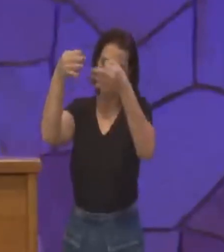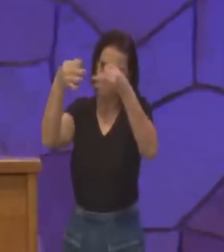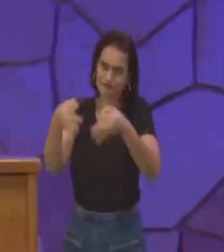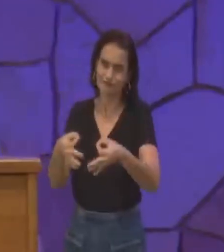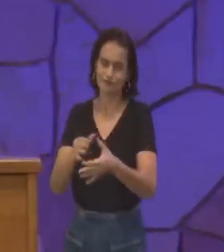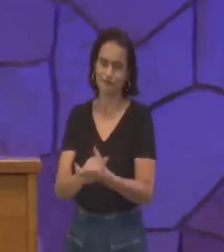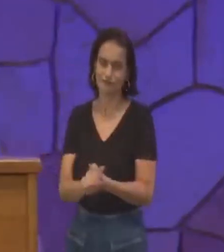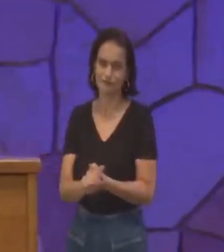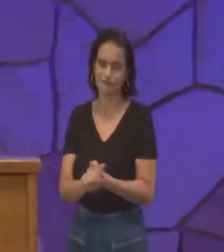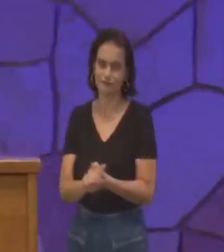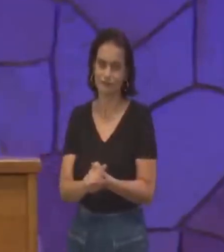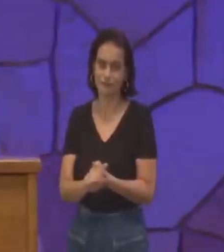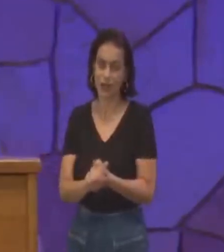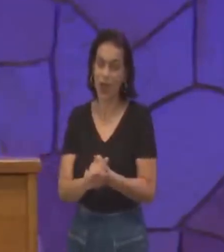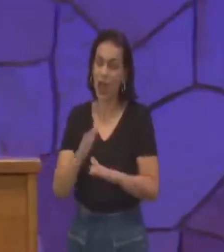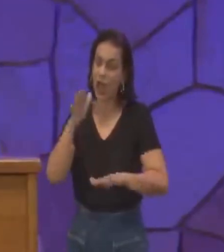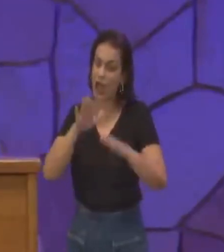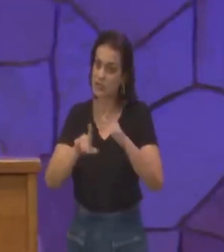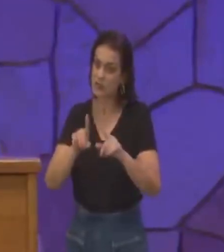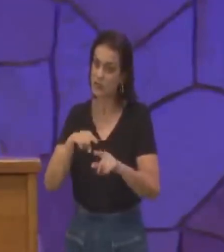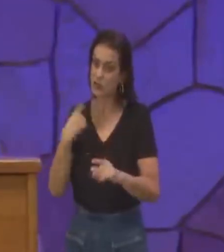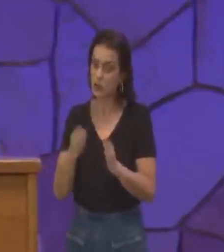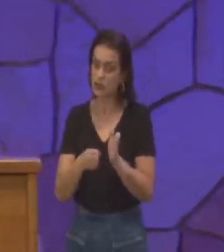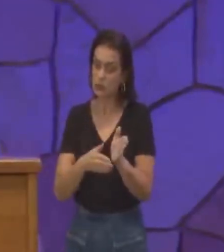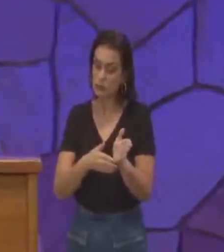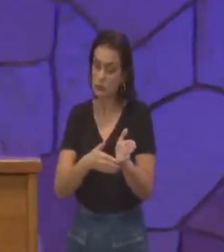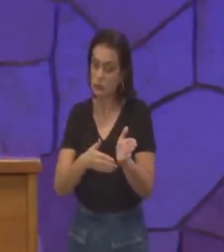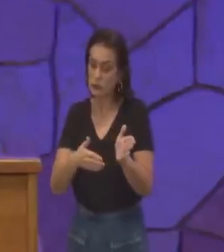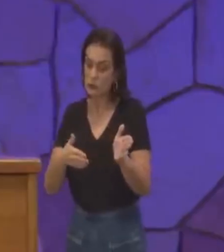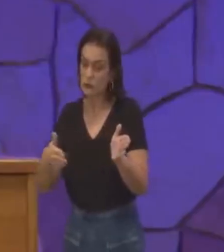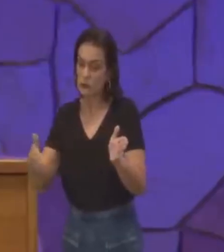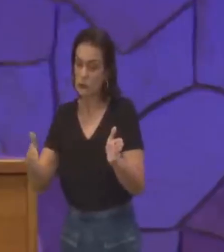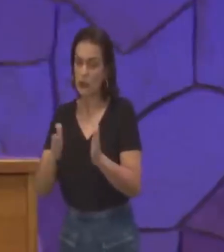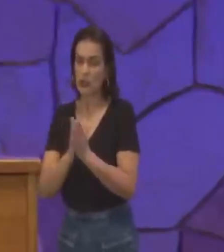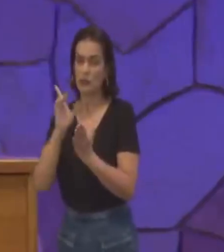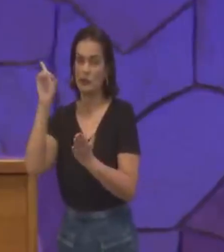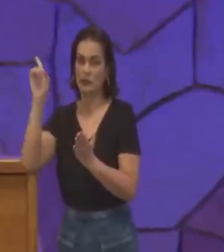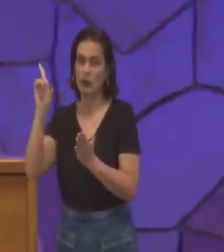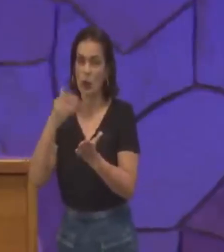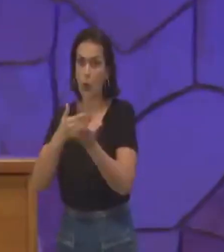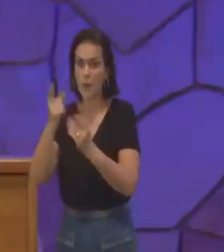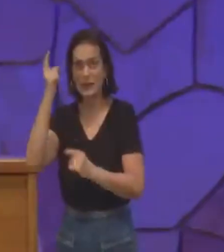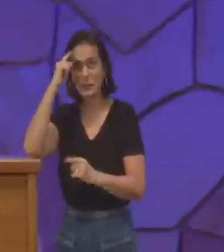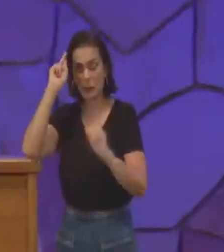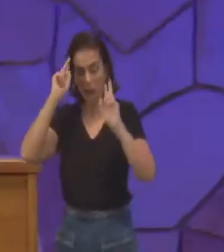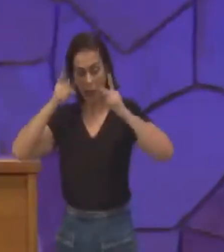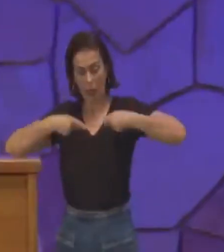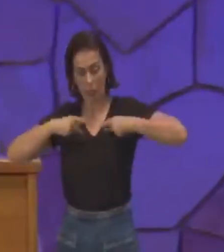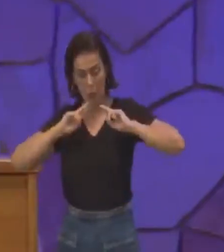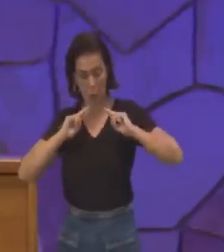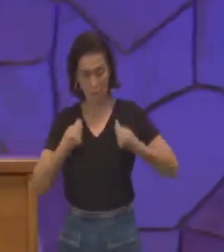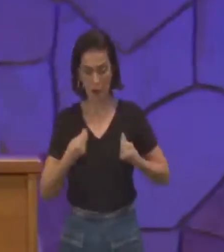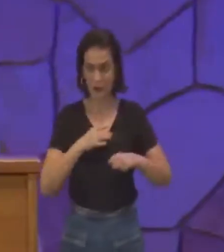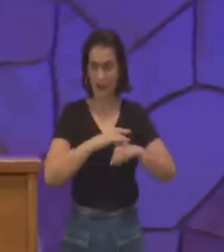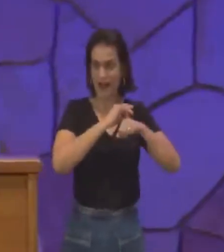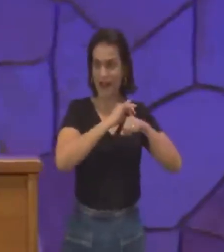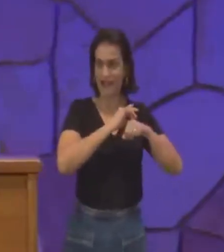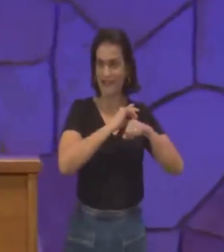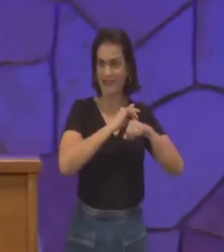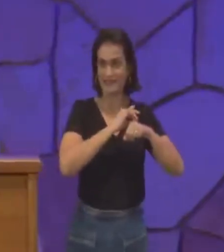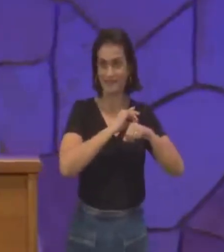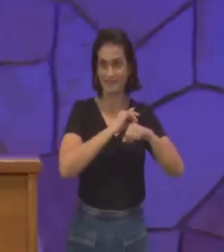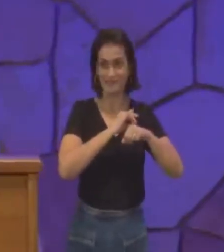começamos a nos distanciar da palavra de Deus e começamos a pensar dentro da nossa humanidade. E a nossa